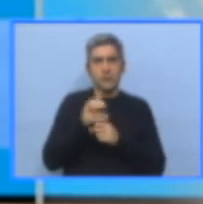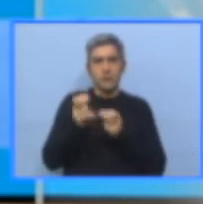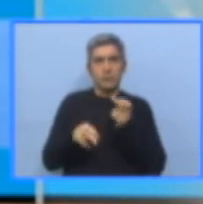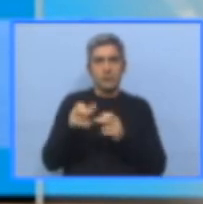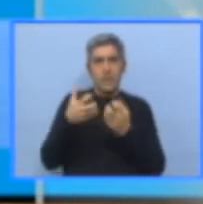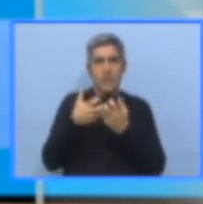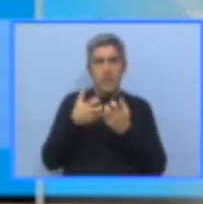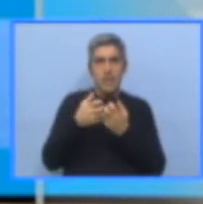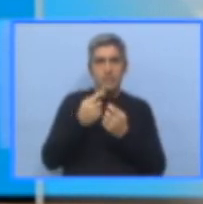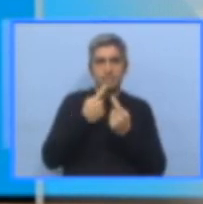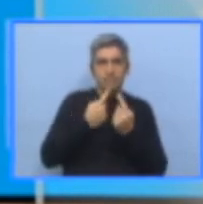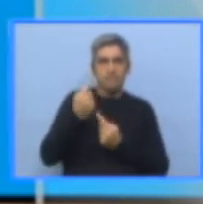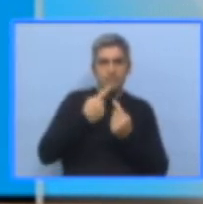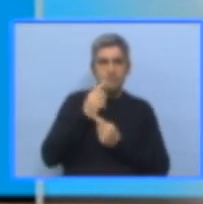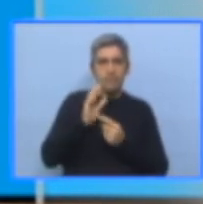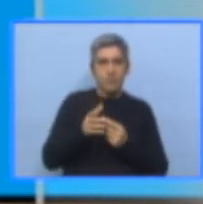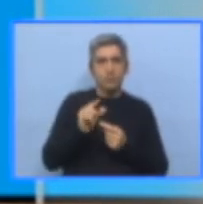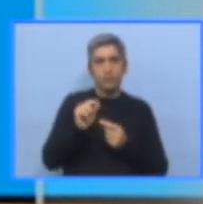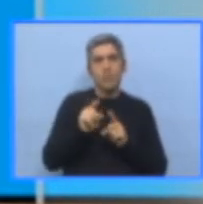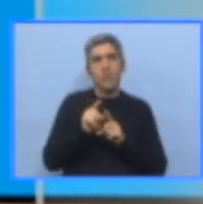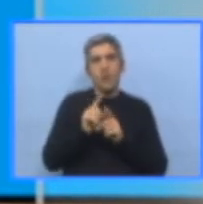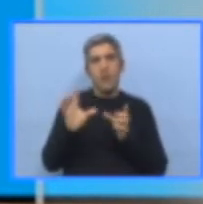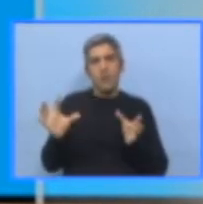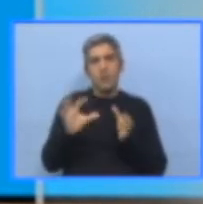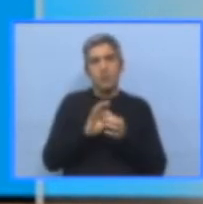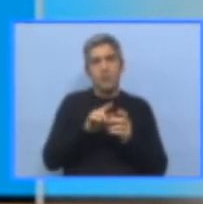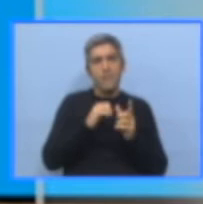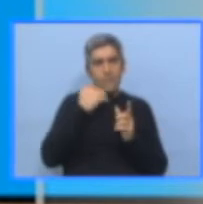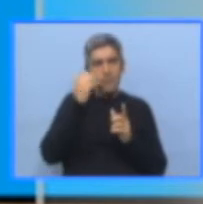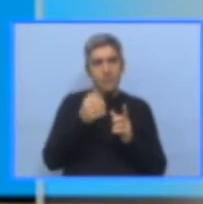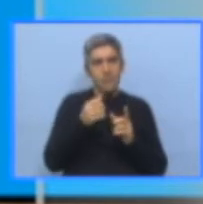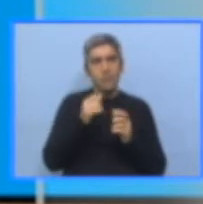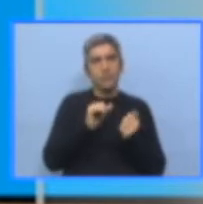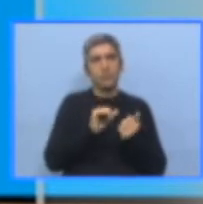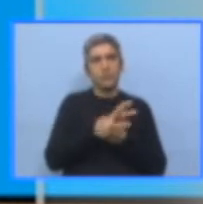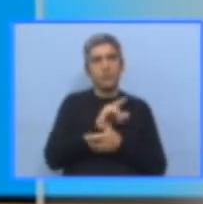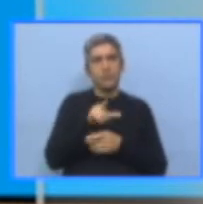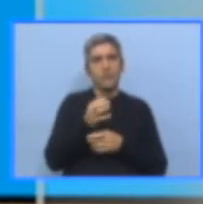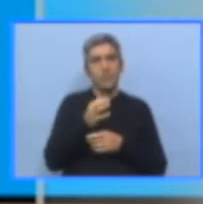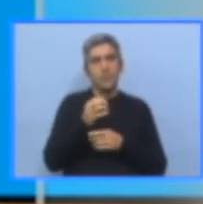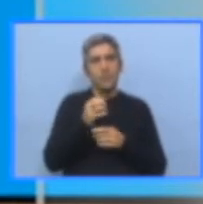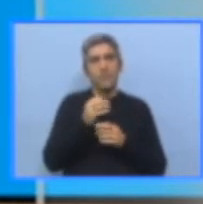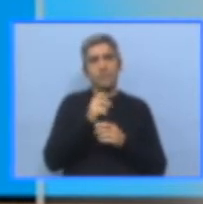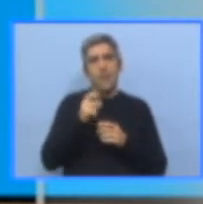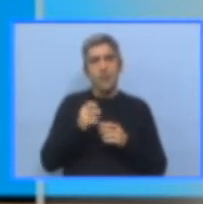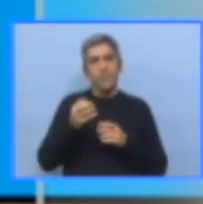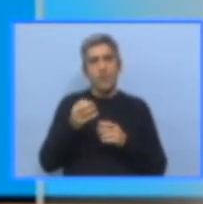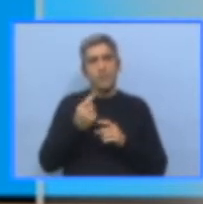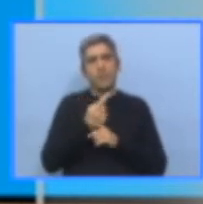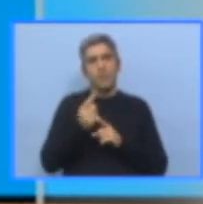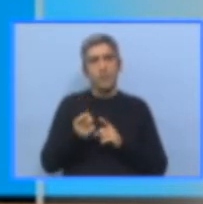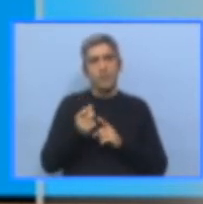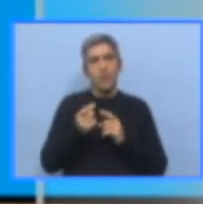de guerra e fazendo aqui um bocadinho a relação com este filme, o jornalismo ali foi fator de paz